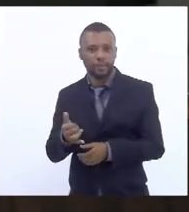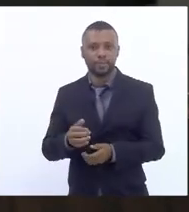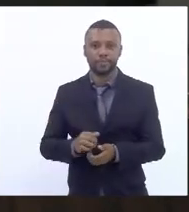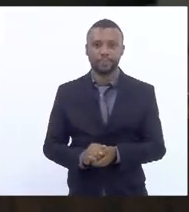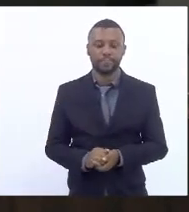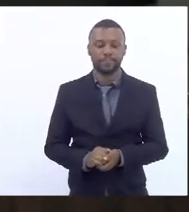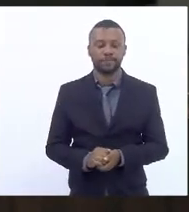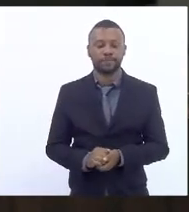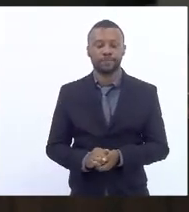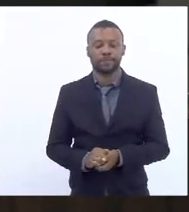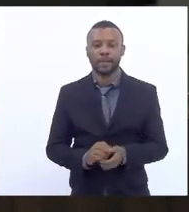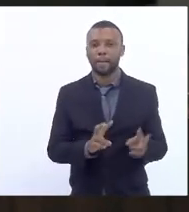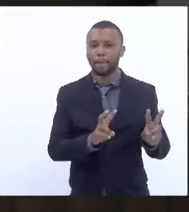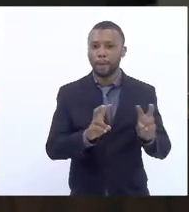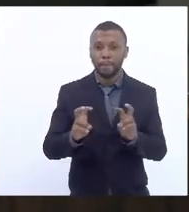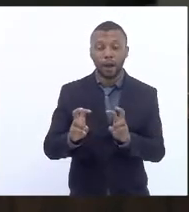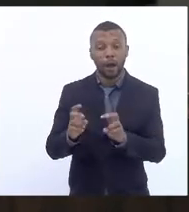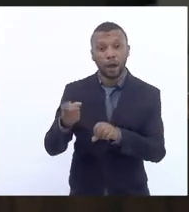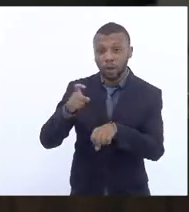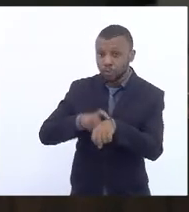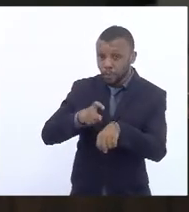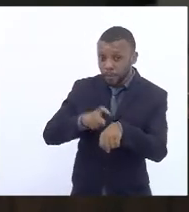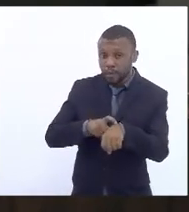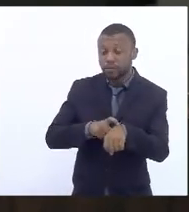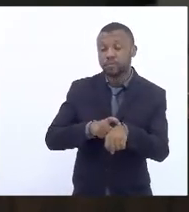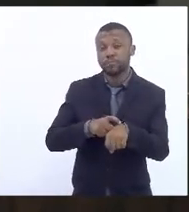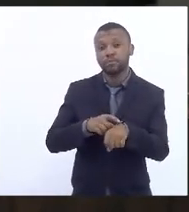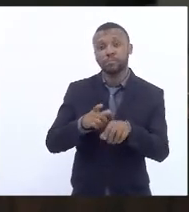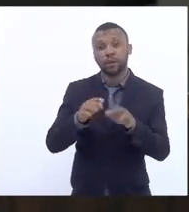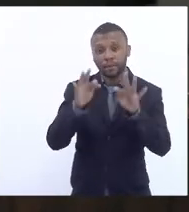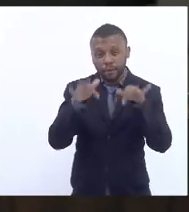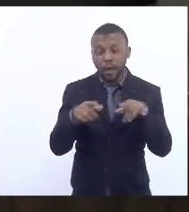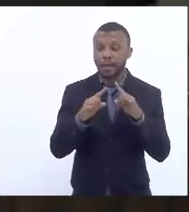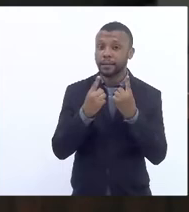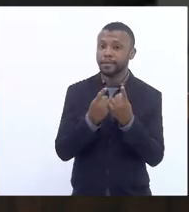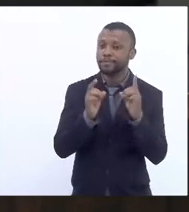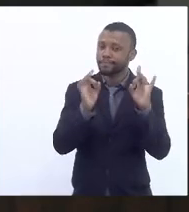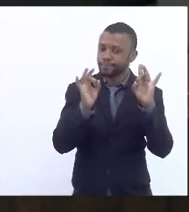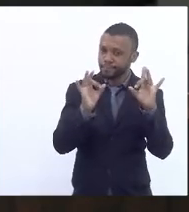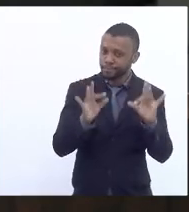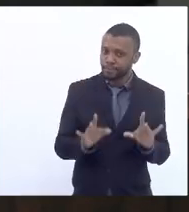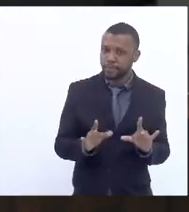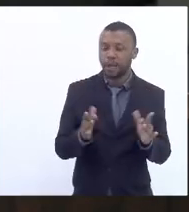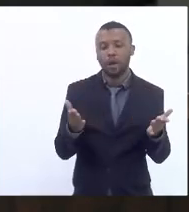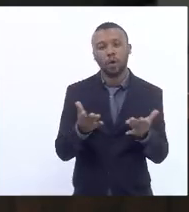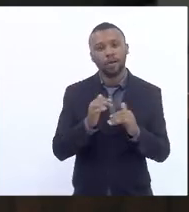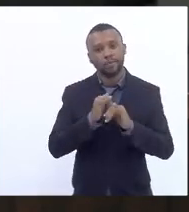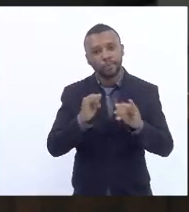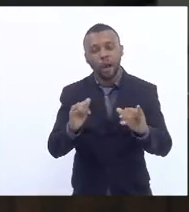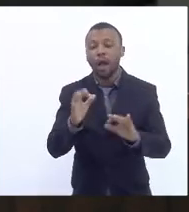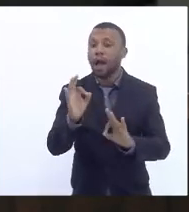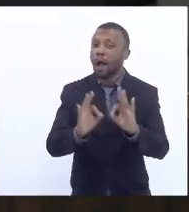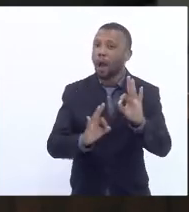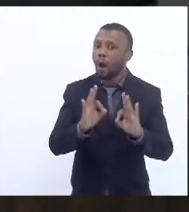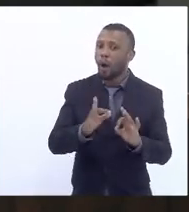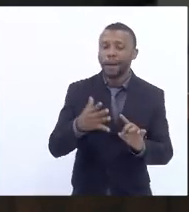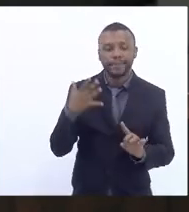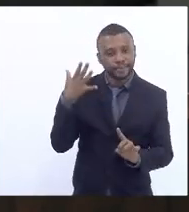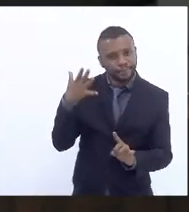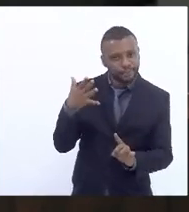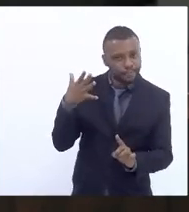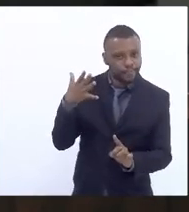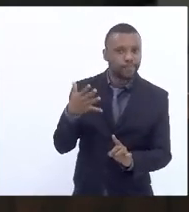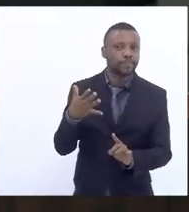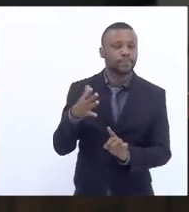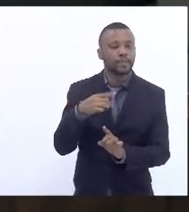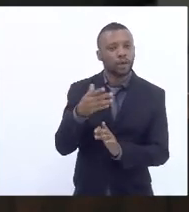Nada mais havendo a tratar na ordem do dia, está encerrada a sessão ordinária. Chamo os trabalhos à ordem